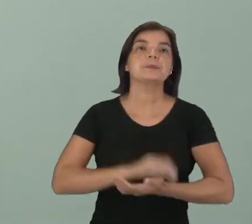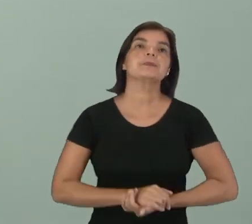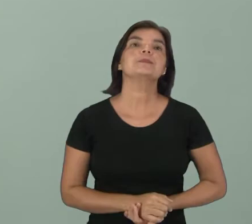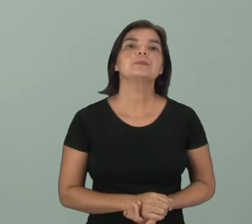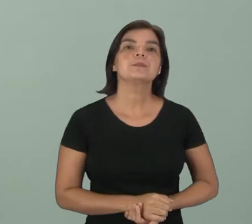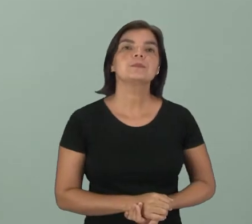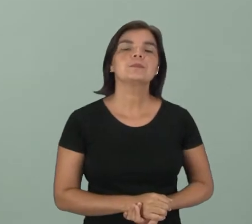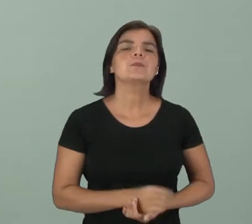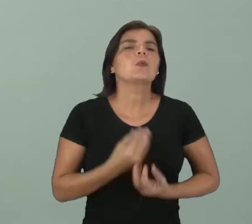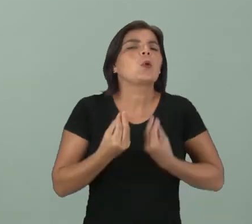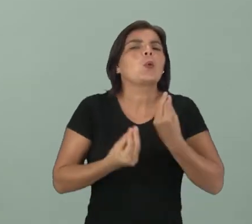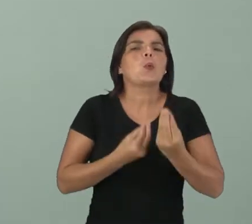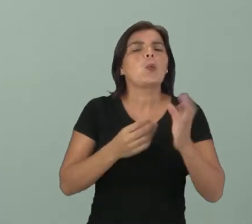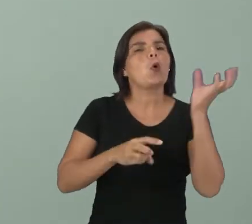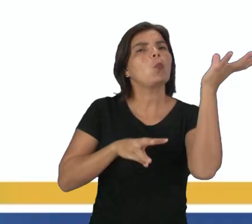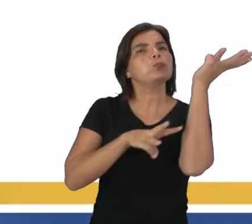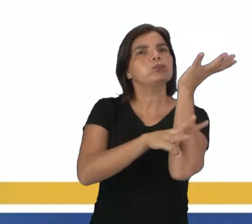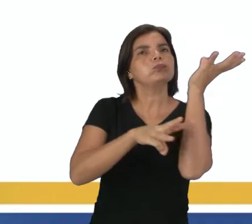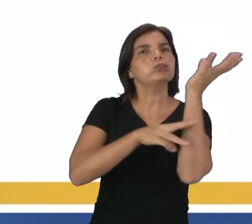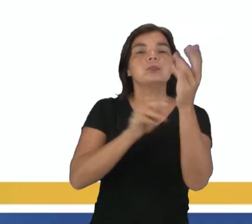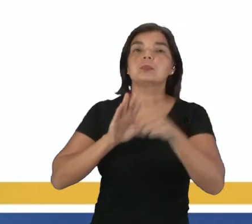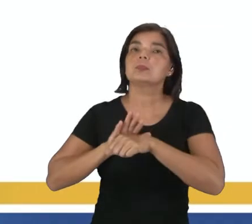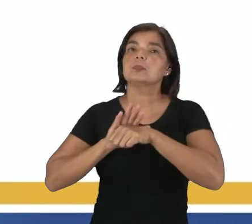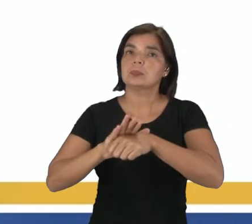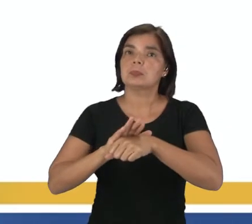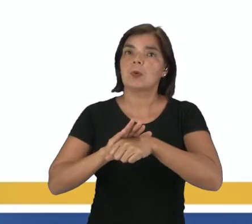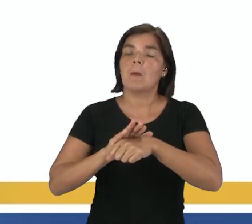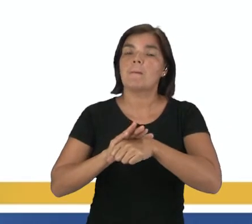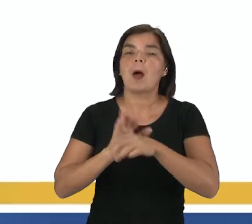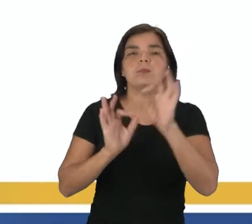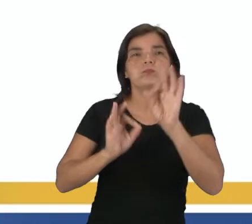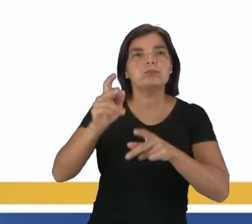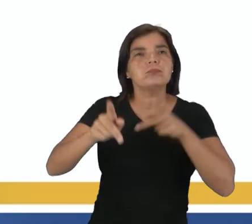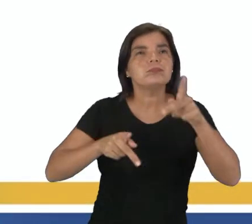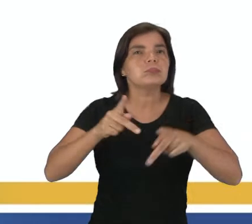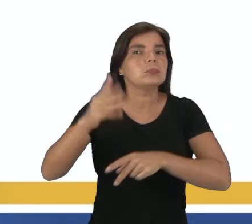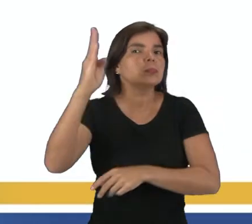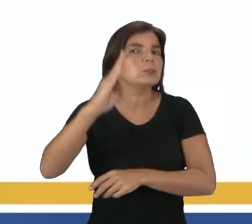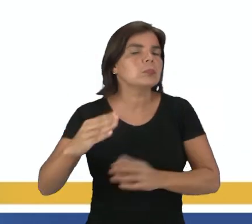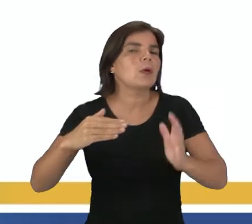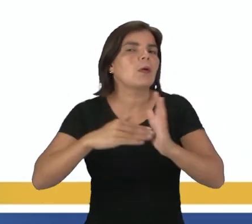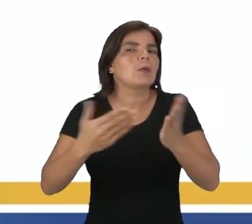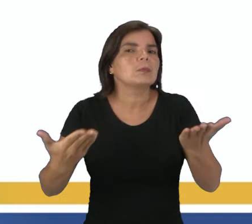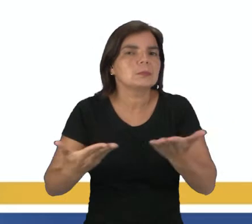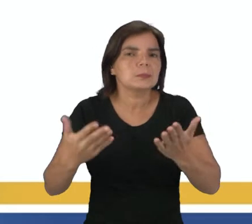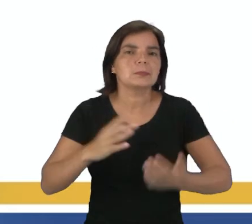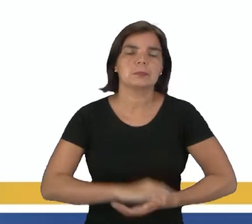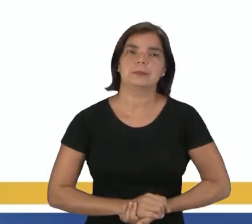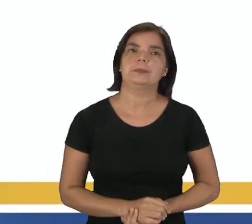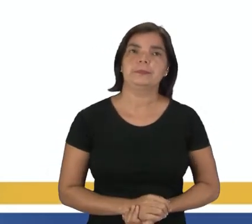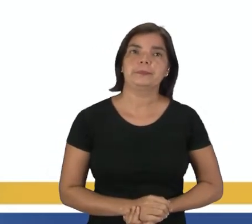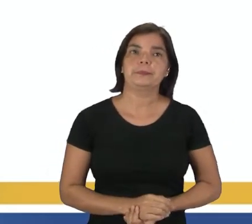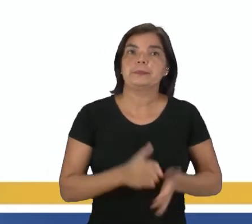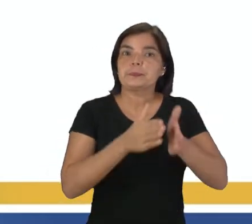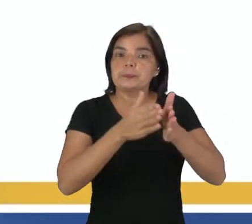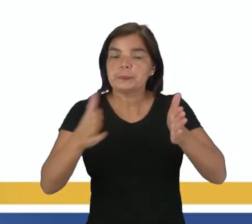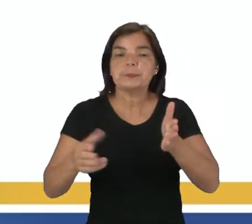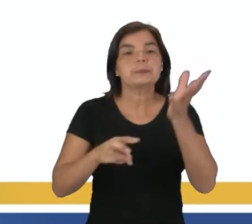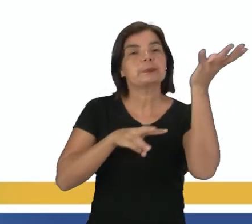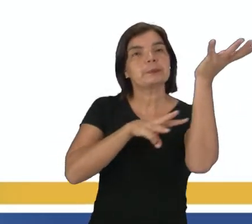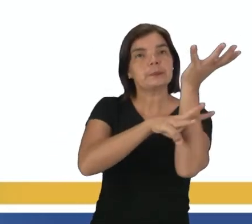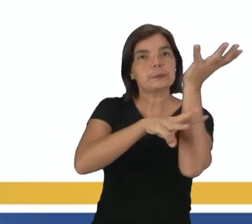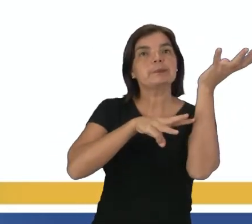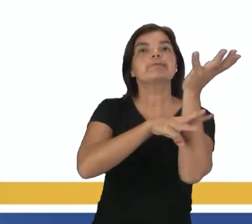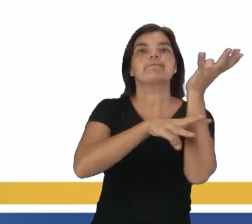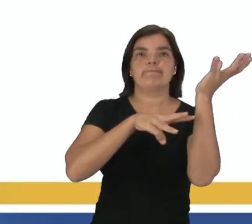anteriormente. Como o êxodo rural contribui para a configuração da população brasileira que temos hoje? Durante o êxodo